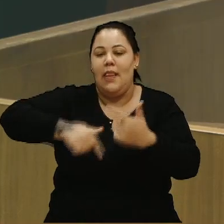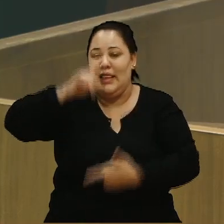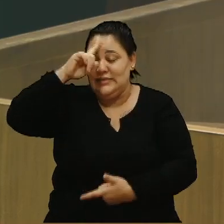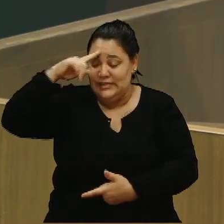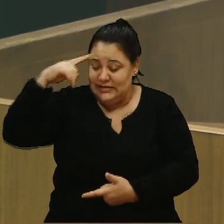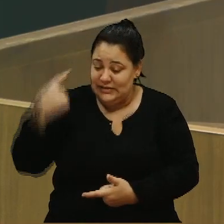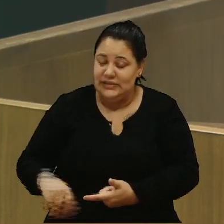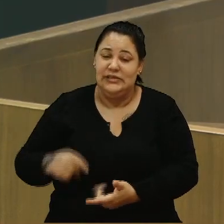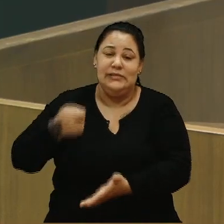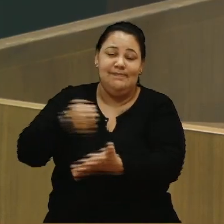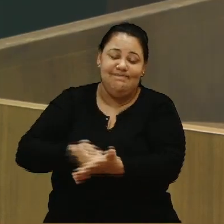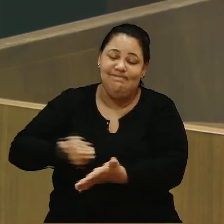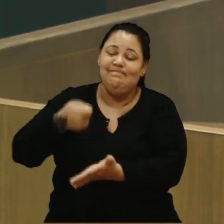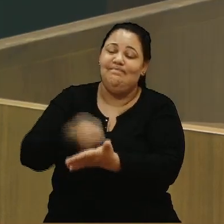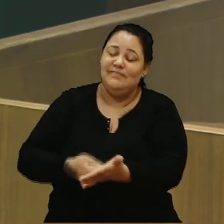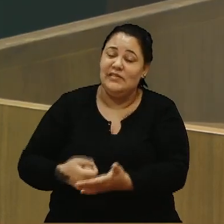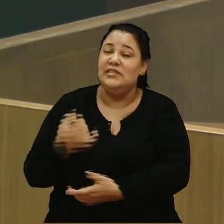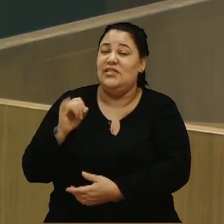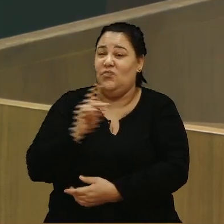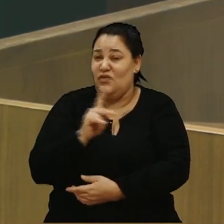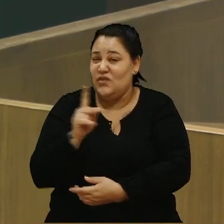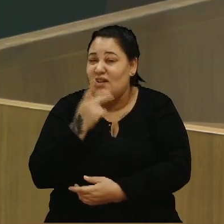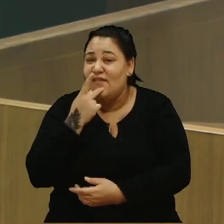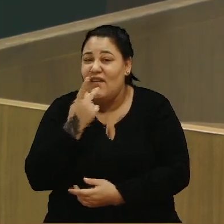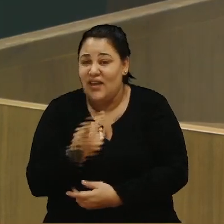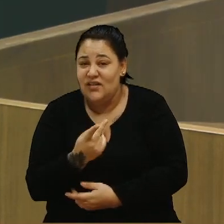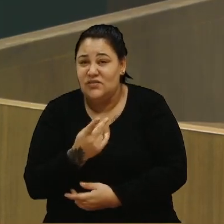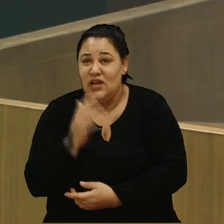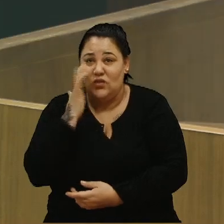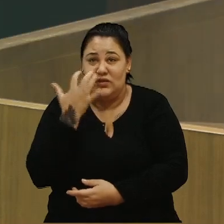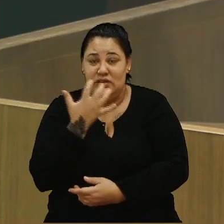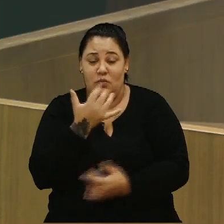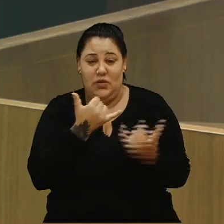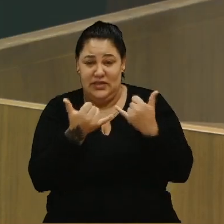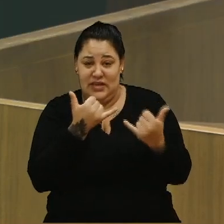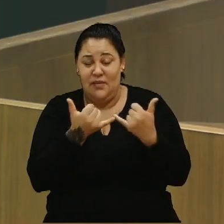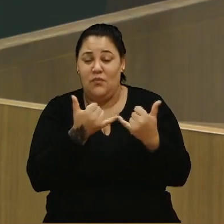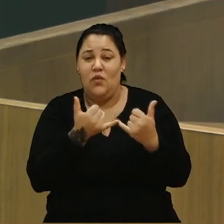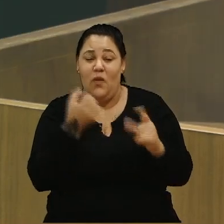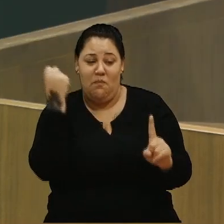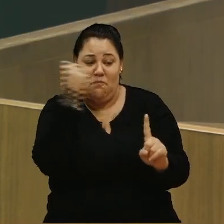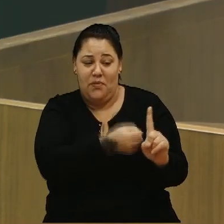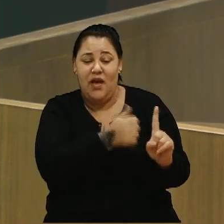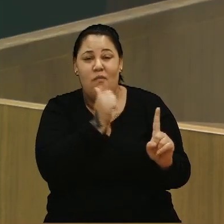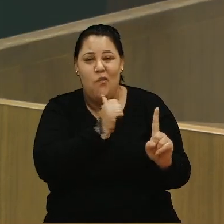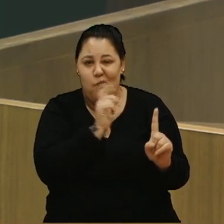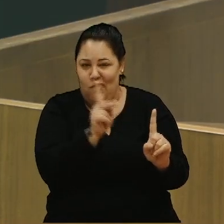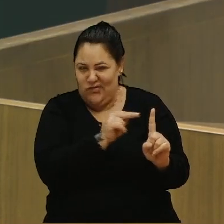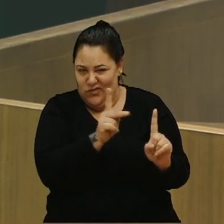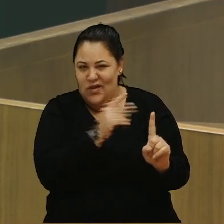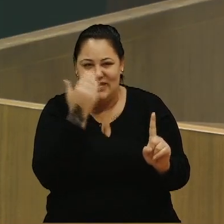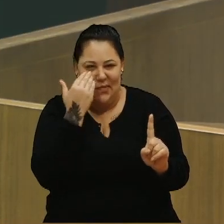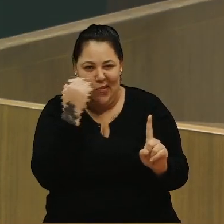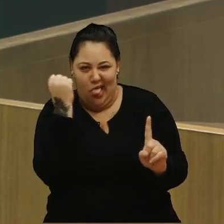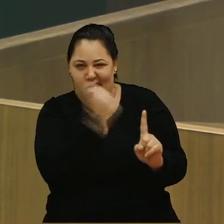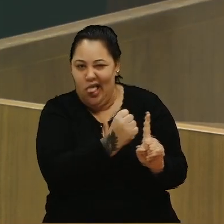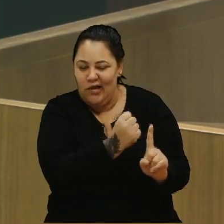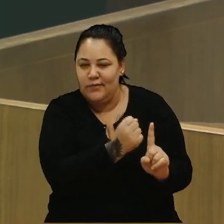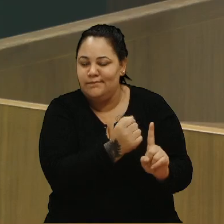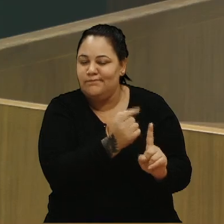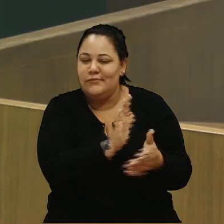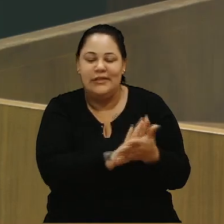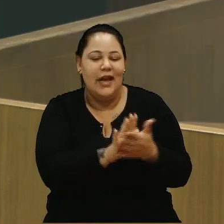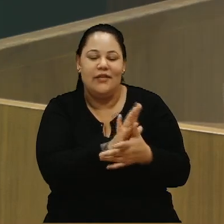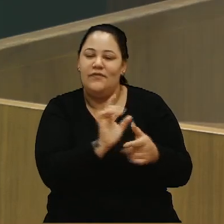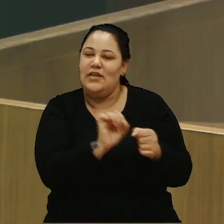os professores estão dizendo que aconteceu o que aconteceu com a professora e nada foi feito, é porque nada foi feito e o mínimo que eu posso